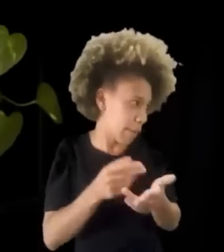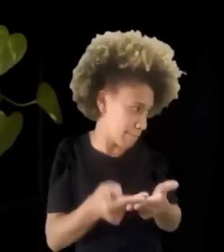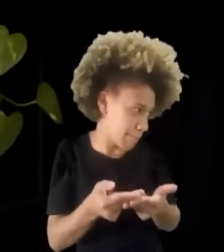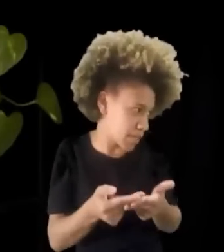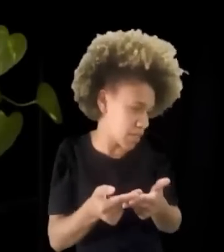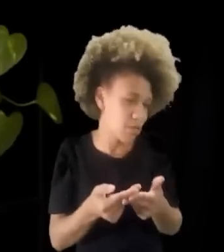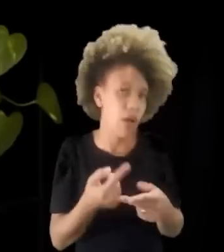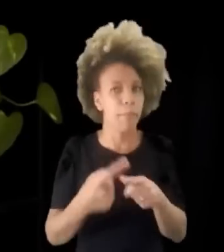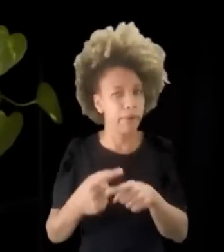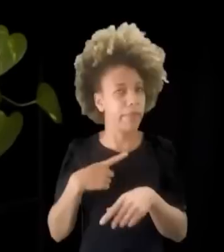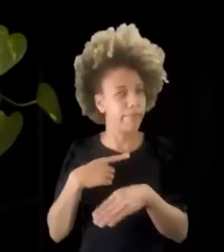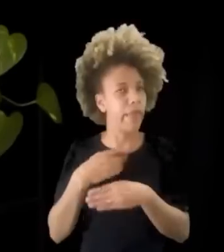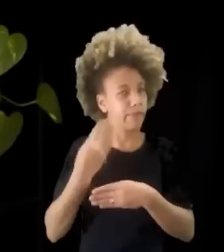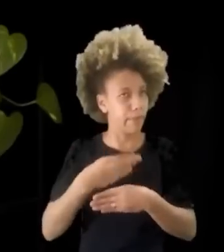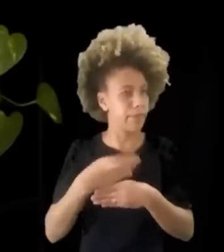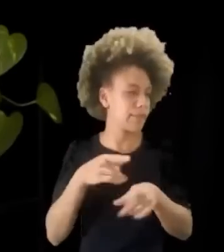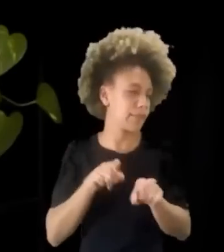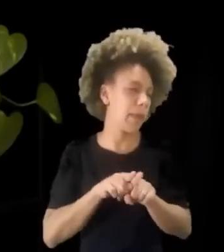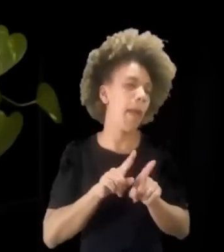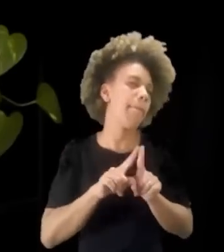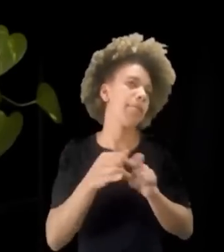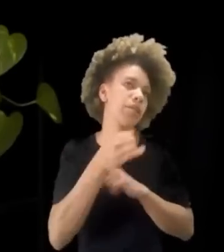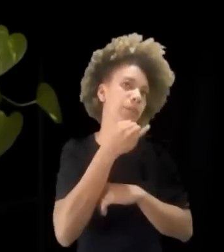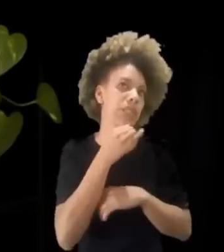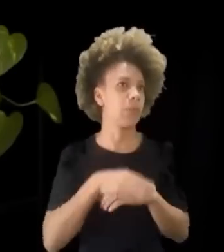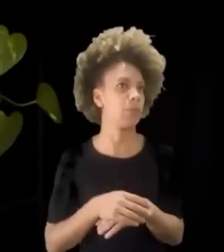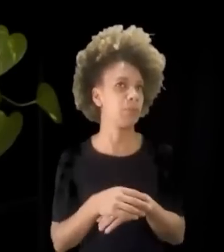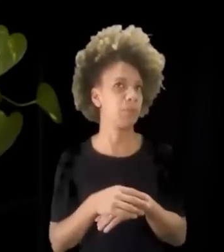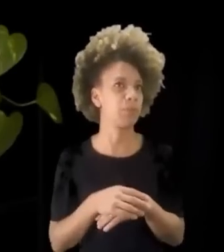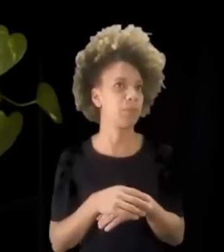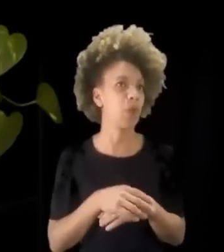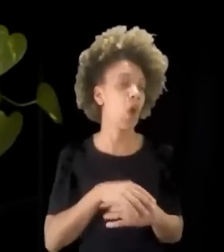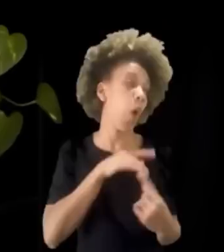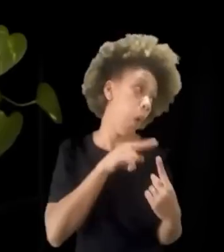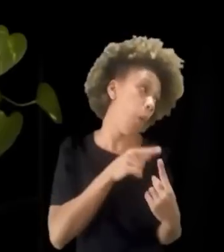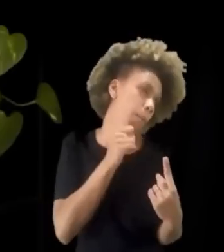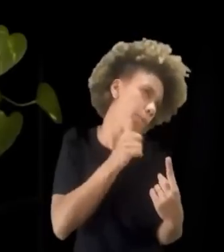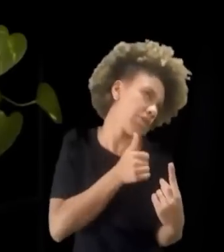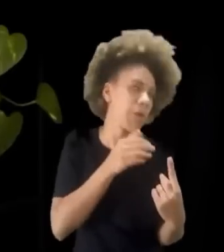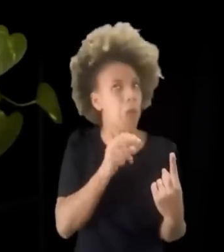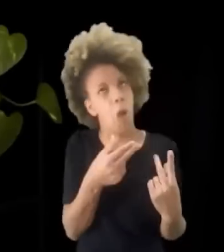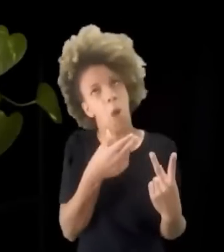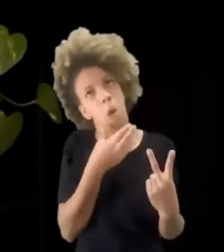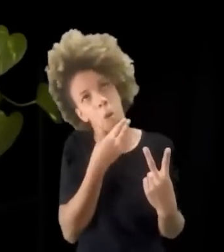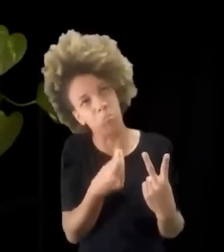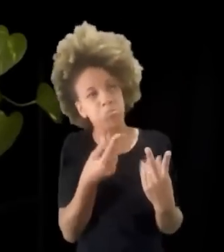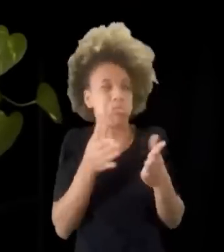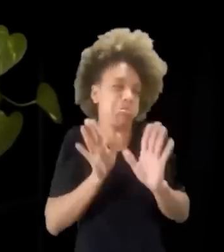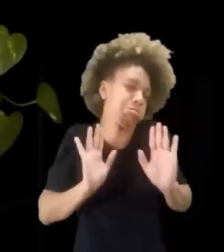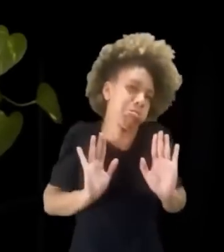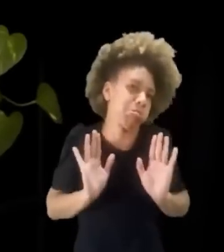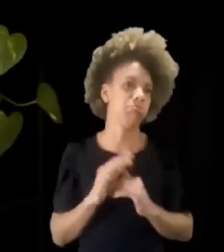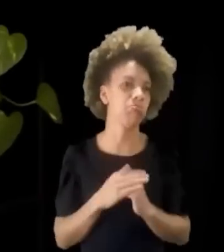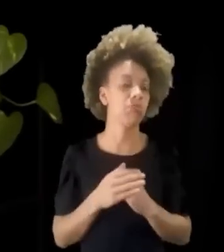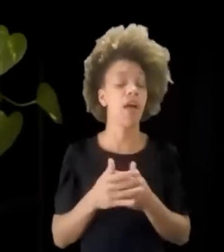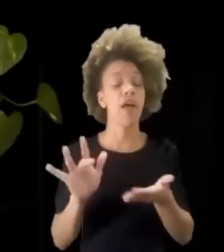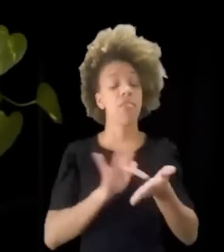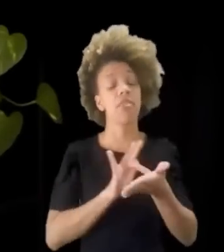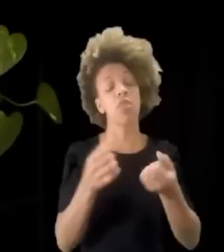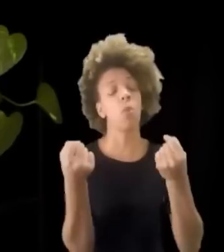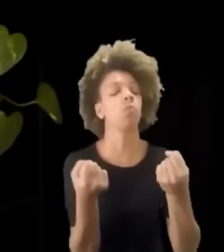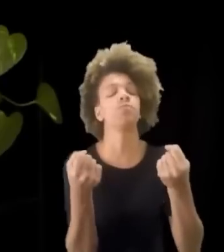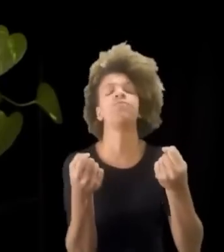né porque tem taxista também mas é aquela coisa do tipo uma Madame ou um cara né para não falar machismo tá no celular